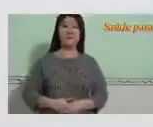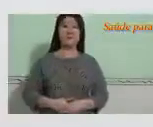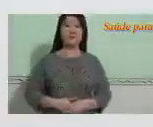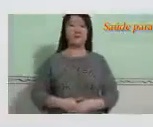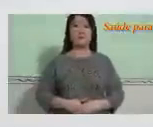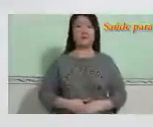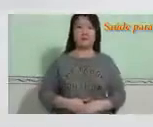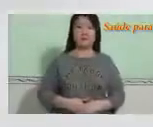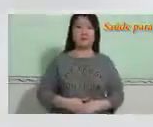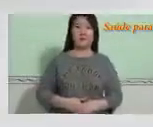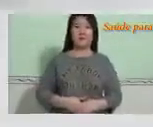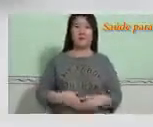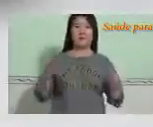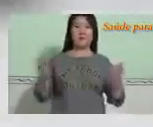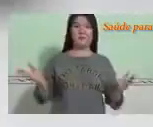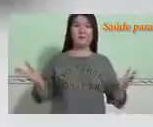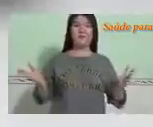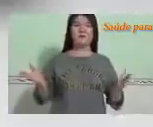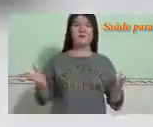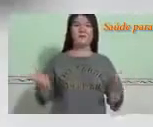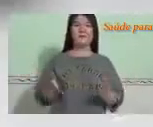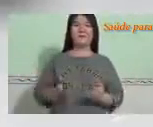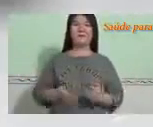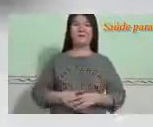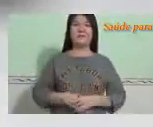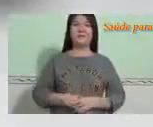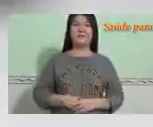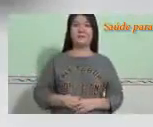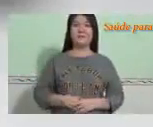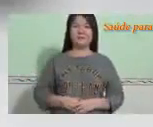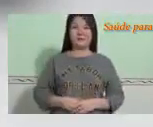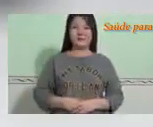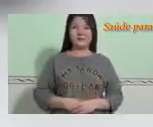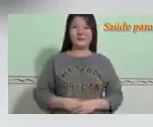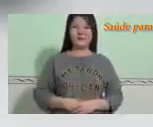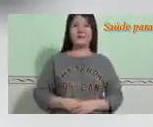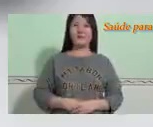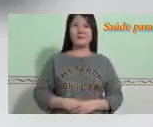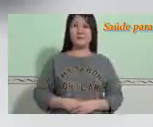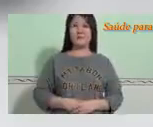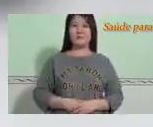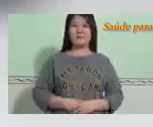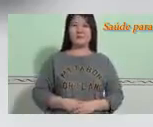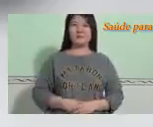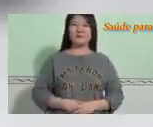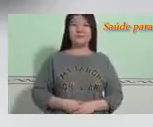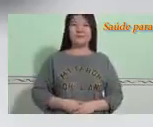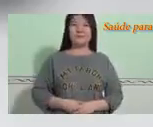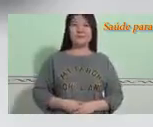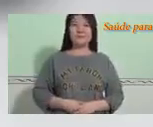acento circunflexo SSRIANC cedilha ASDATE acento agudo 4 anos de